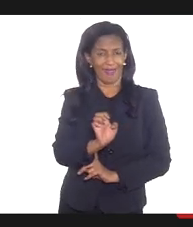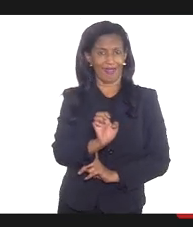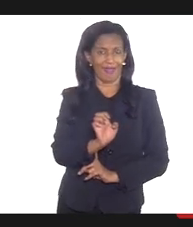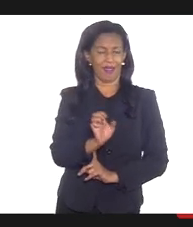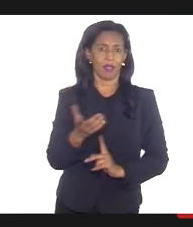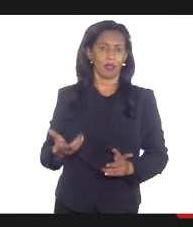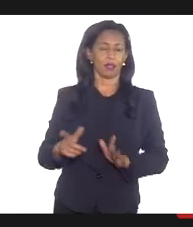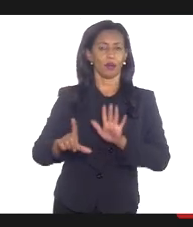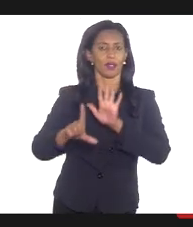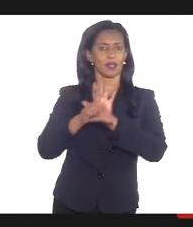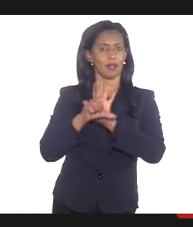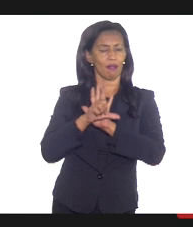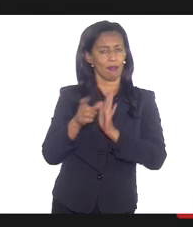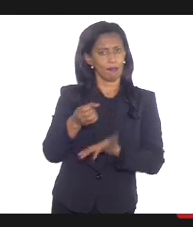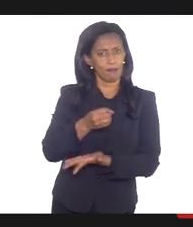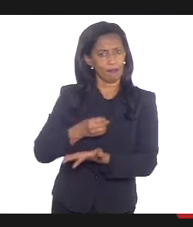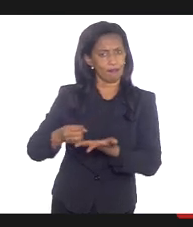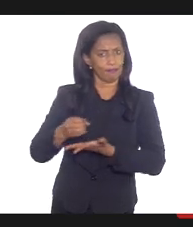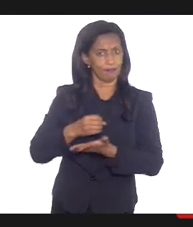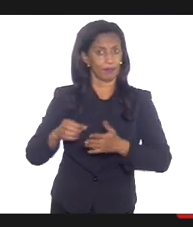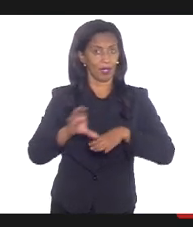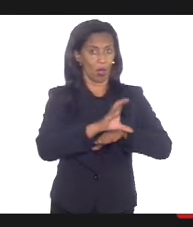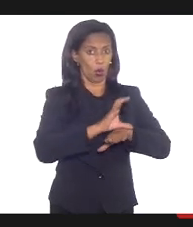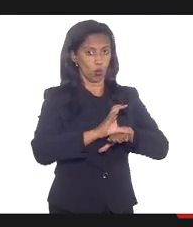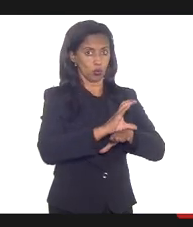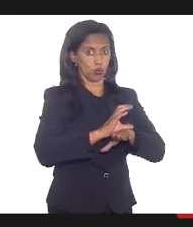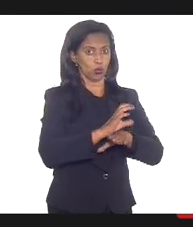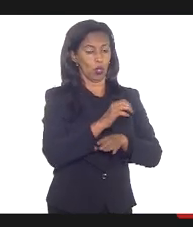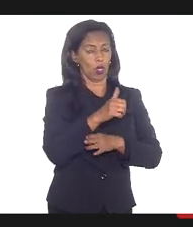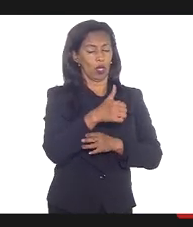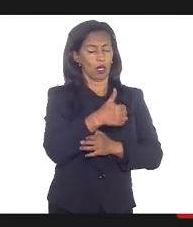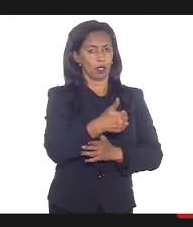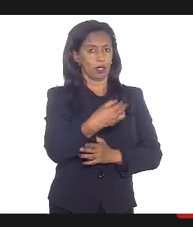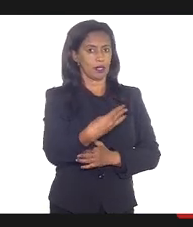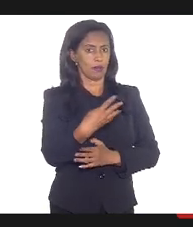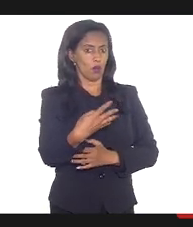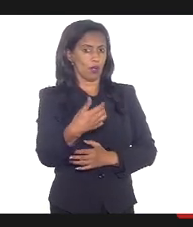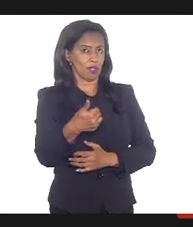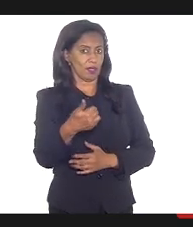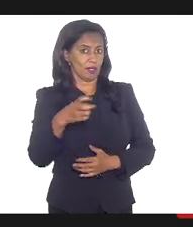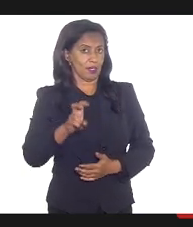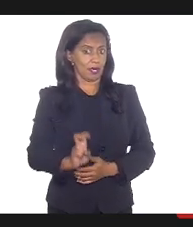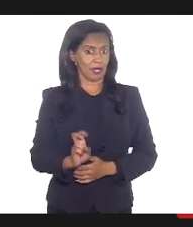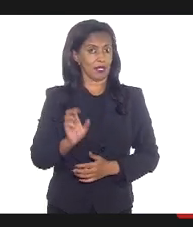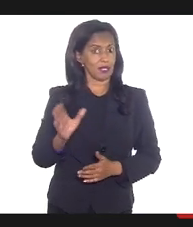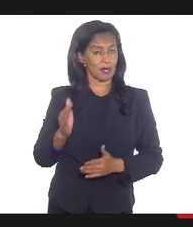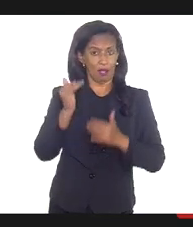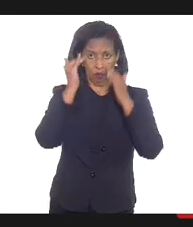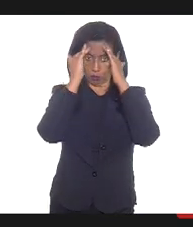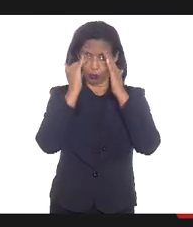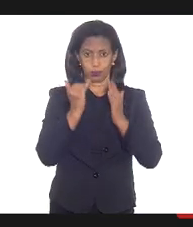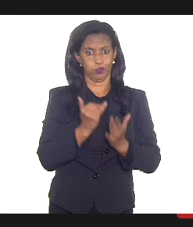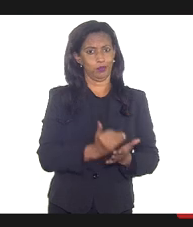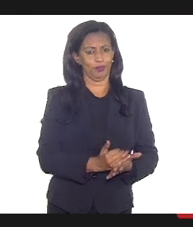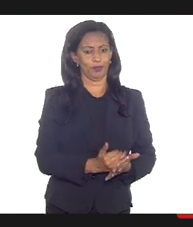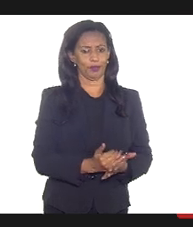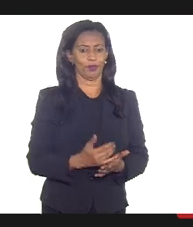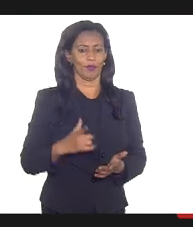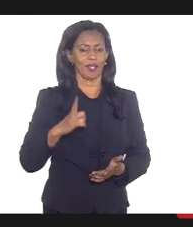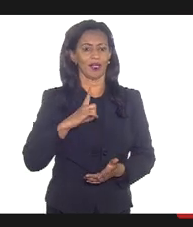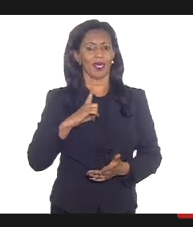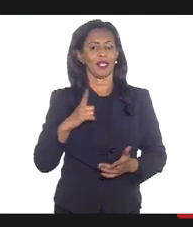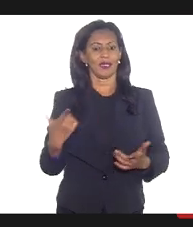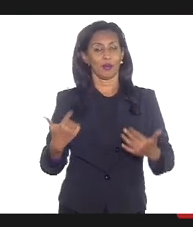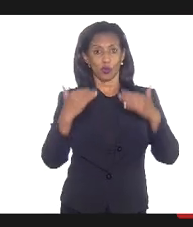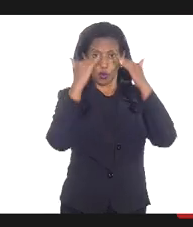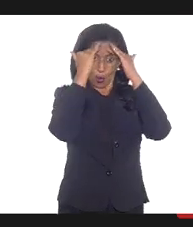educação básica, que está na Constituição, a Lei 13.415 não obedece, né? Não obedece, né? E agora temos que obedecer essa